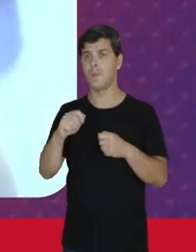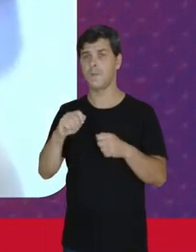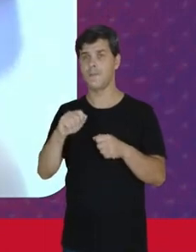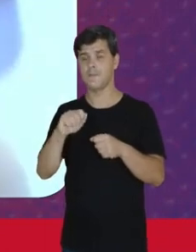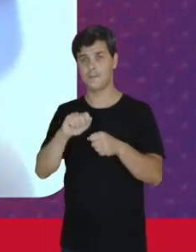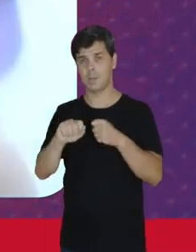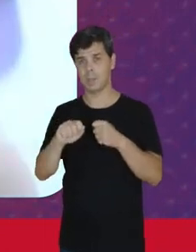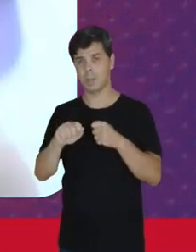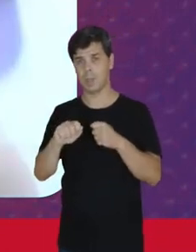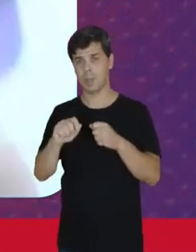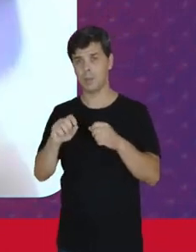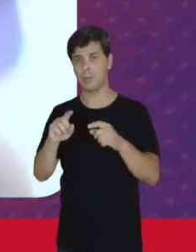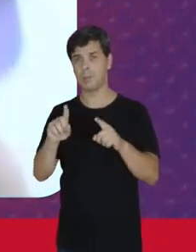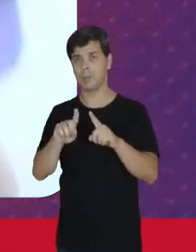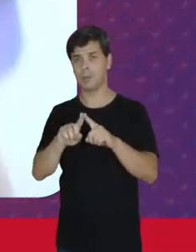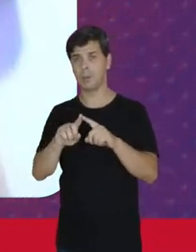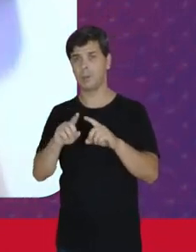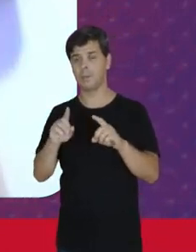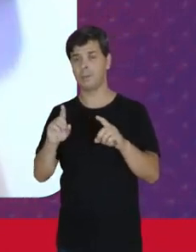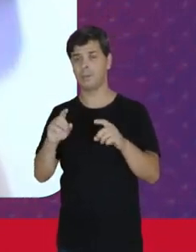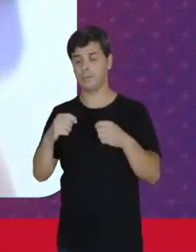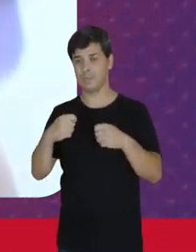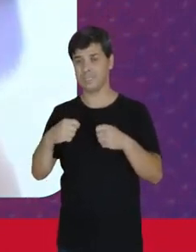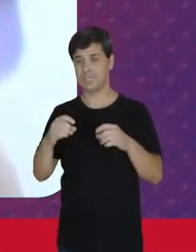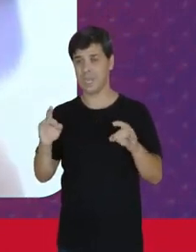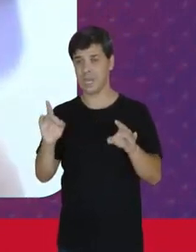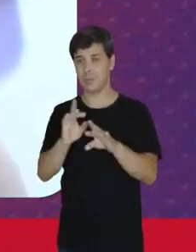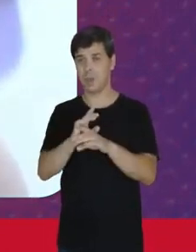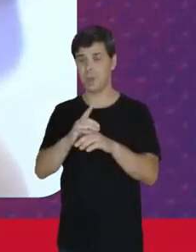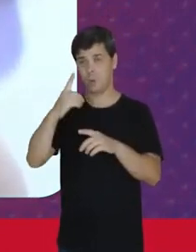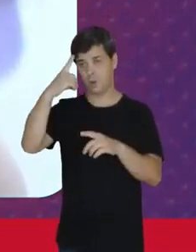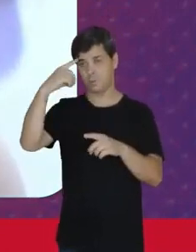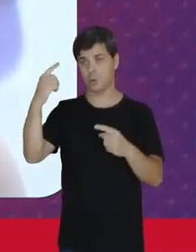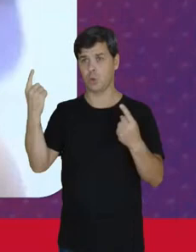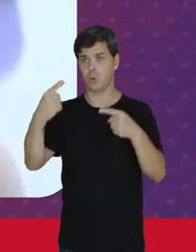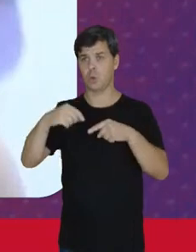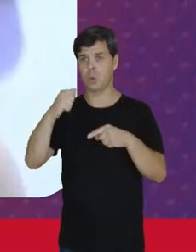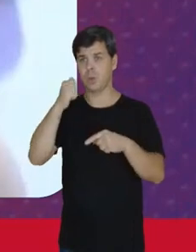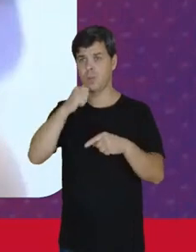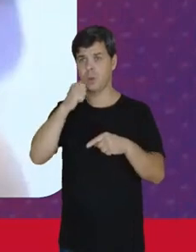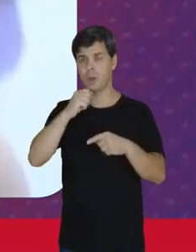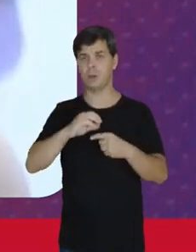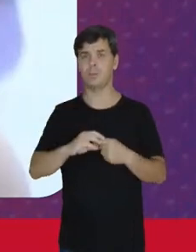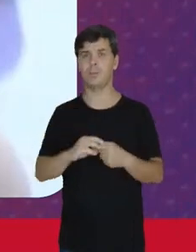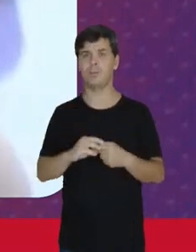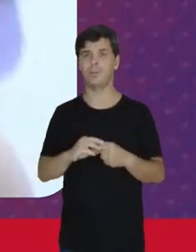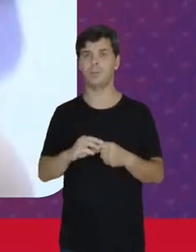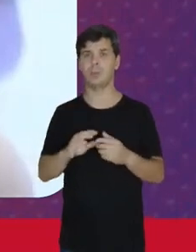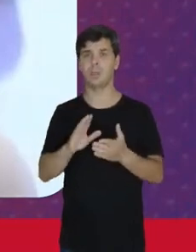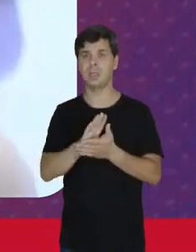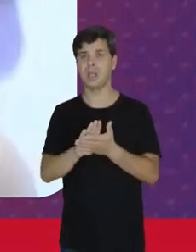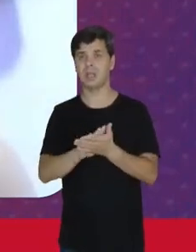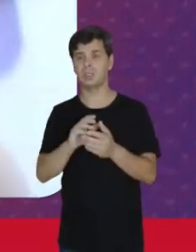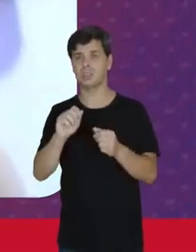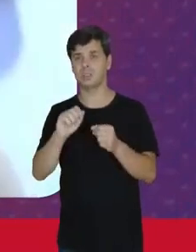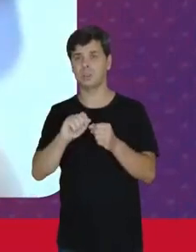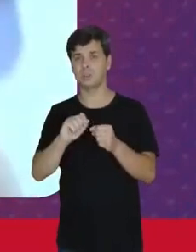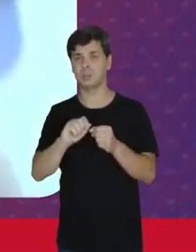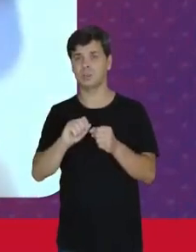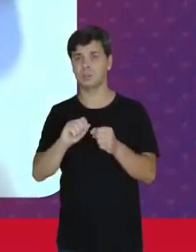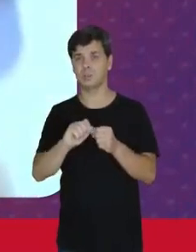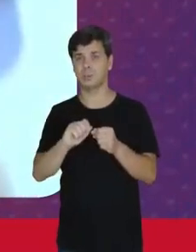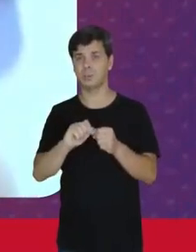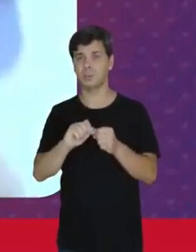mas tem que acabar também com a violência contra as mulheres, né? Então, nada se faz